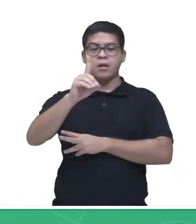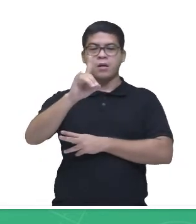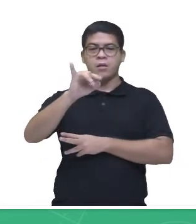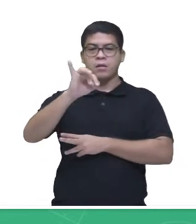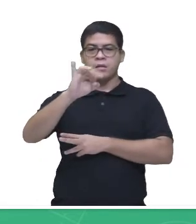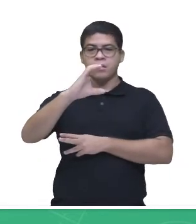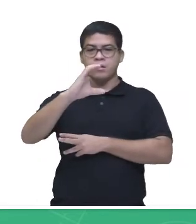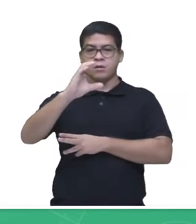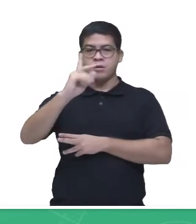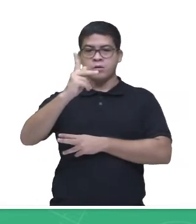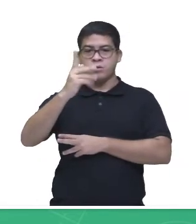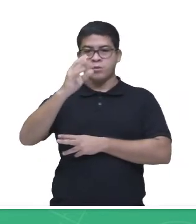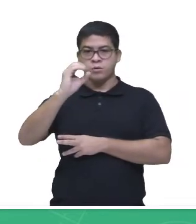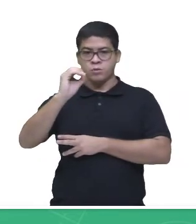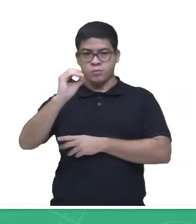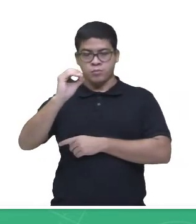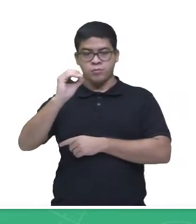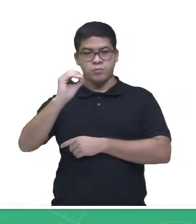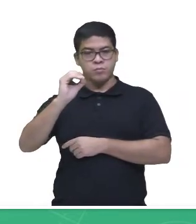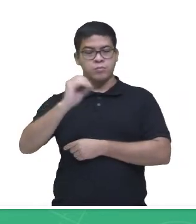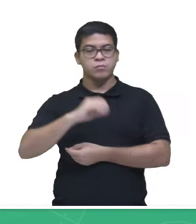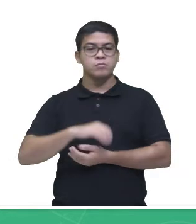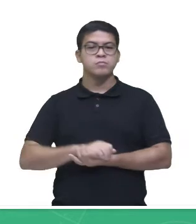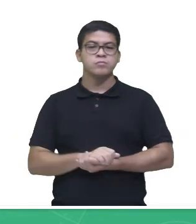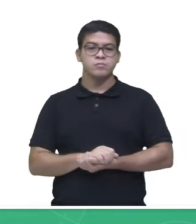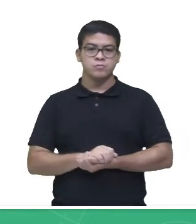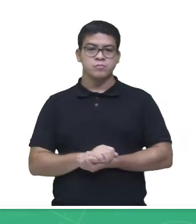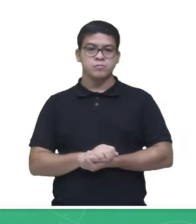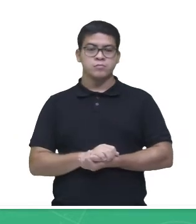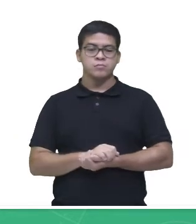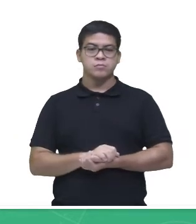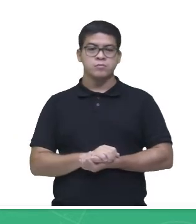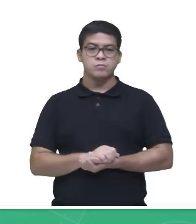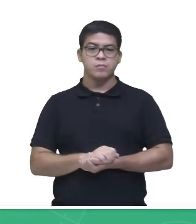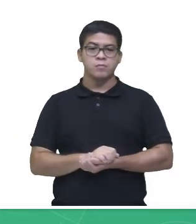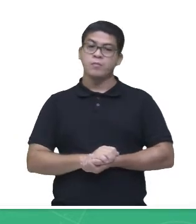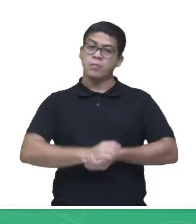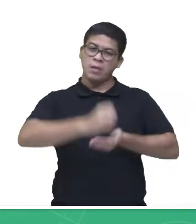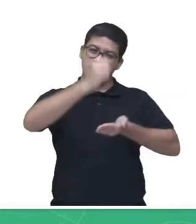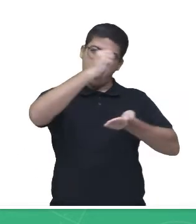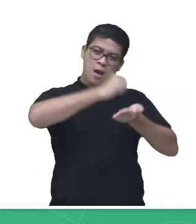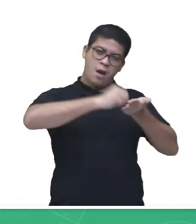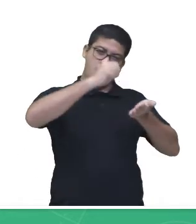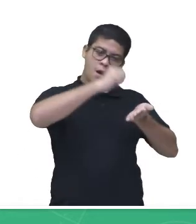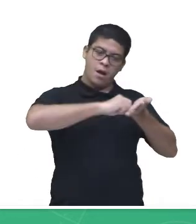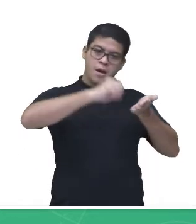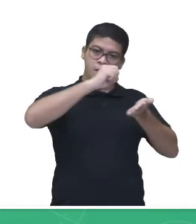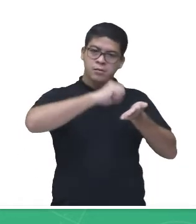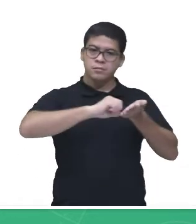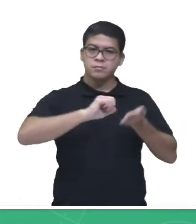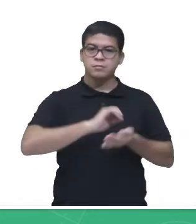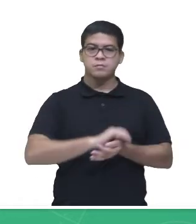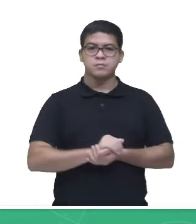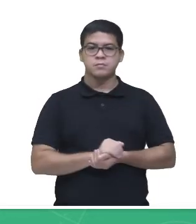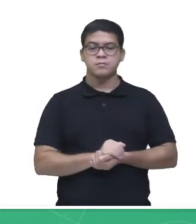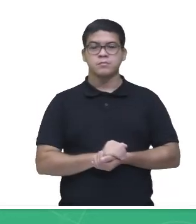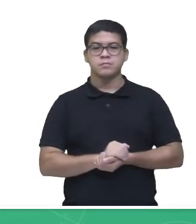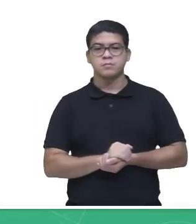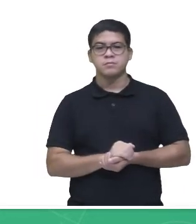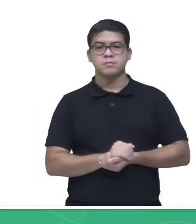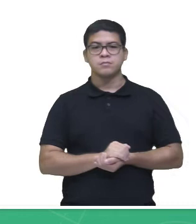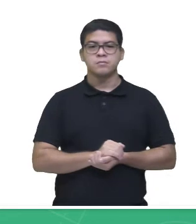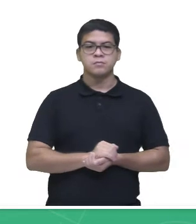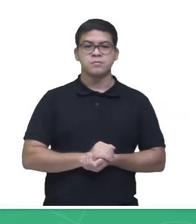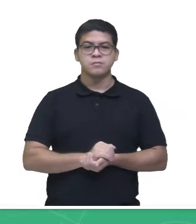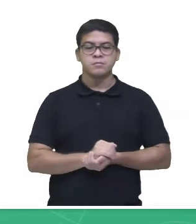olha como ele é irregular, mudou completamente, né? O verbo escrever, ele é da mesma forma como se